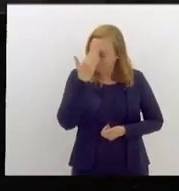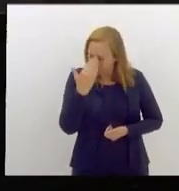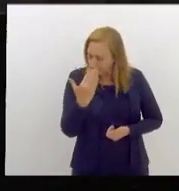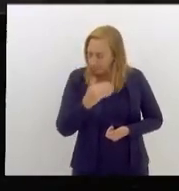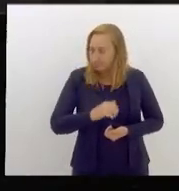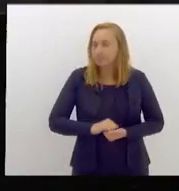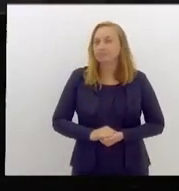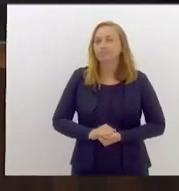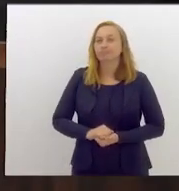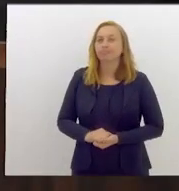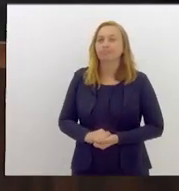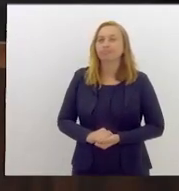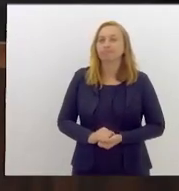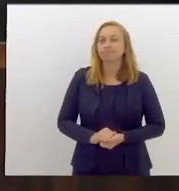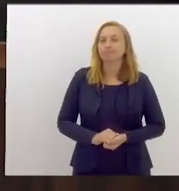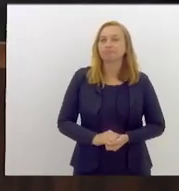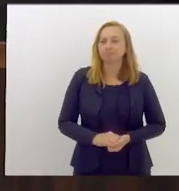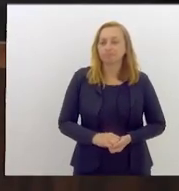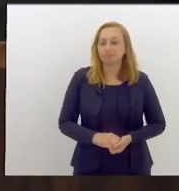obrigado